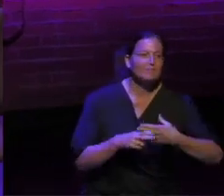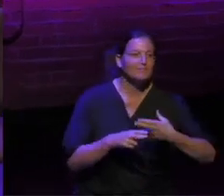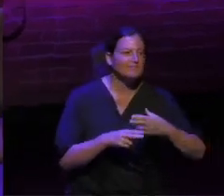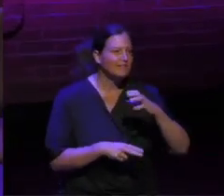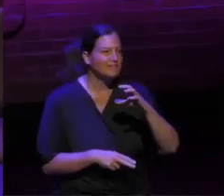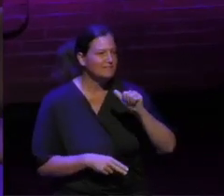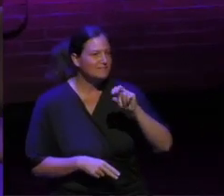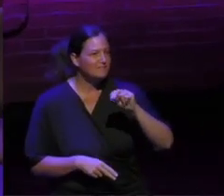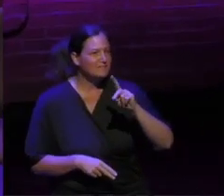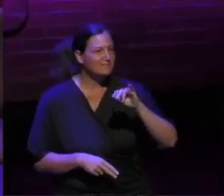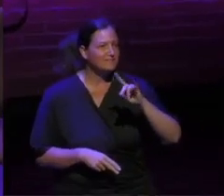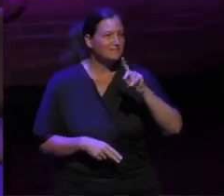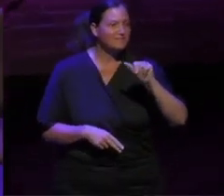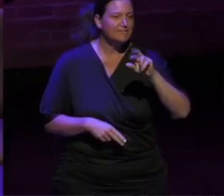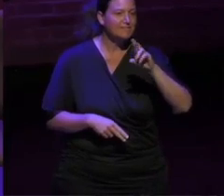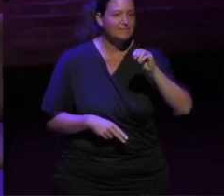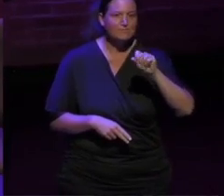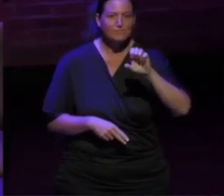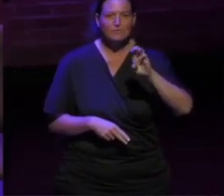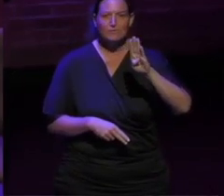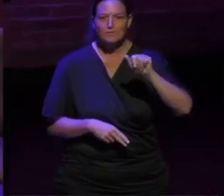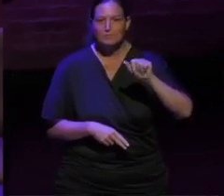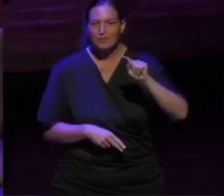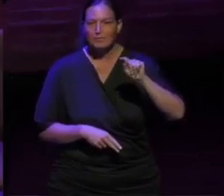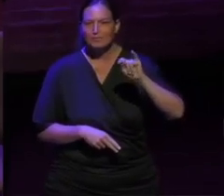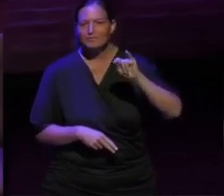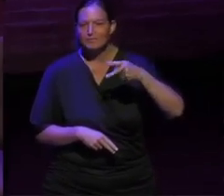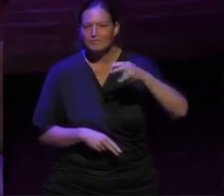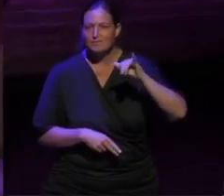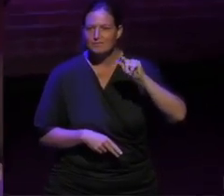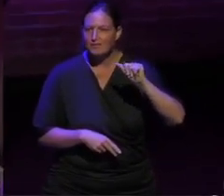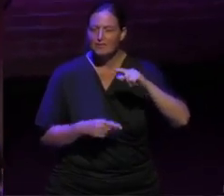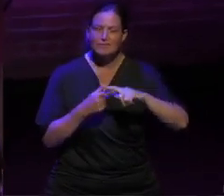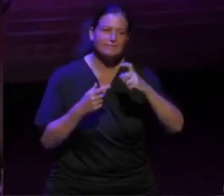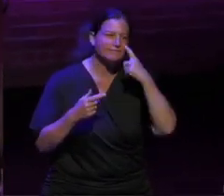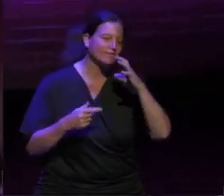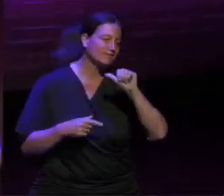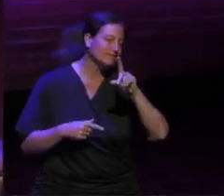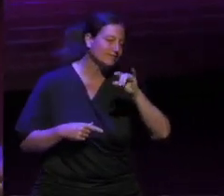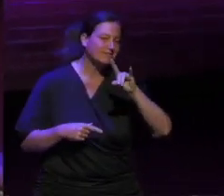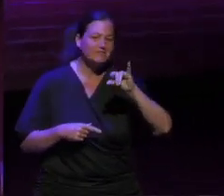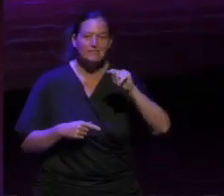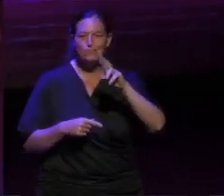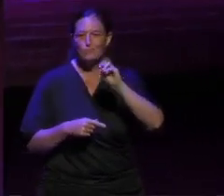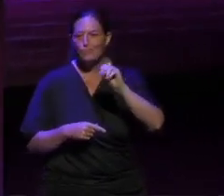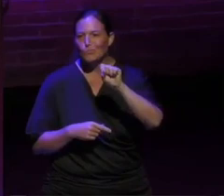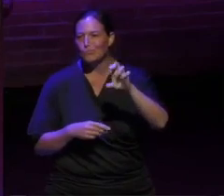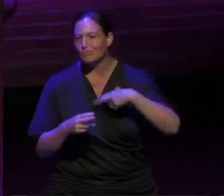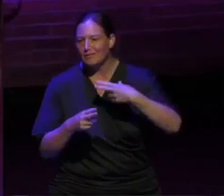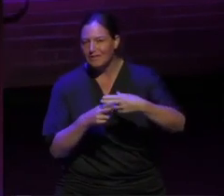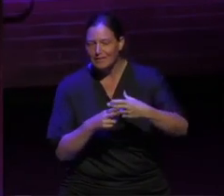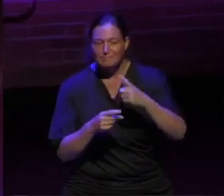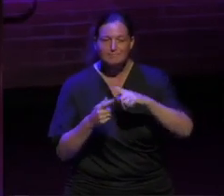is Candida Rose Baptista. That's my full name, but simply I am known as Candida Rose musically. And I